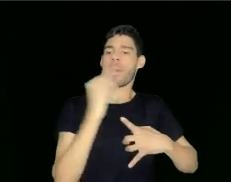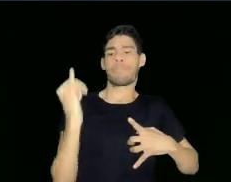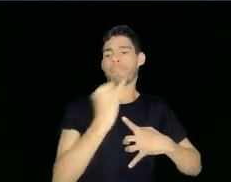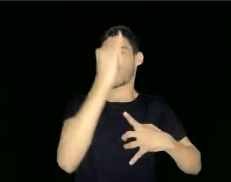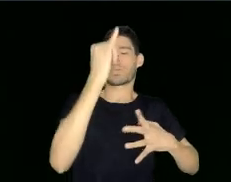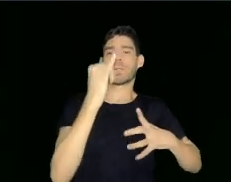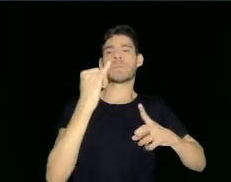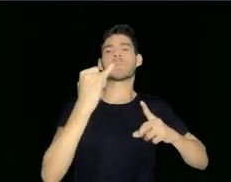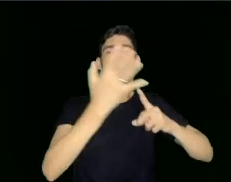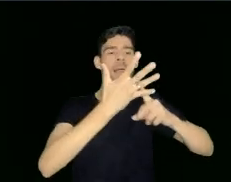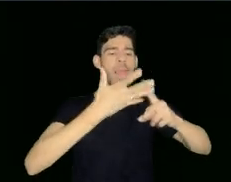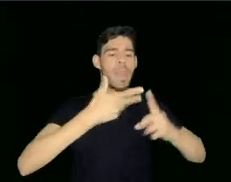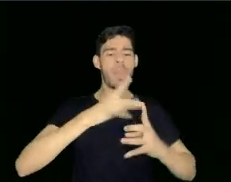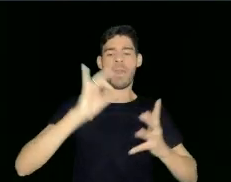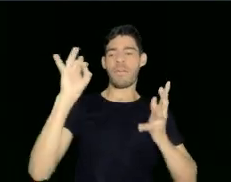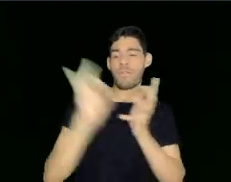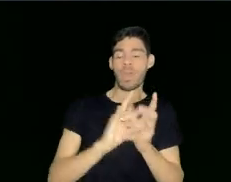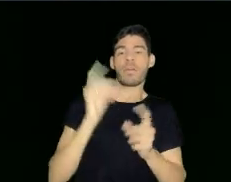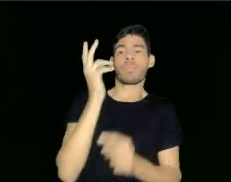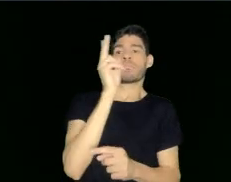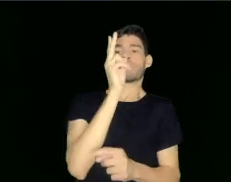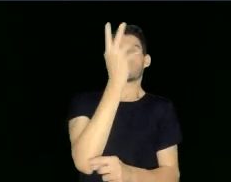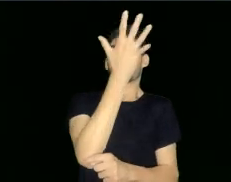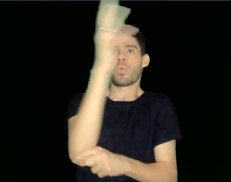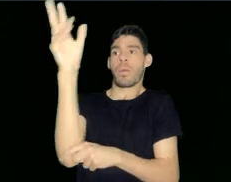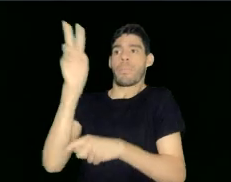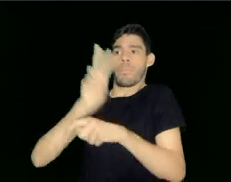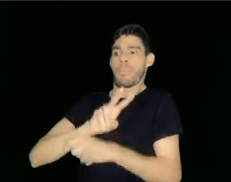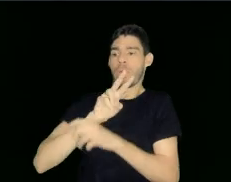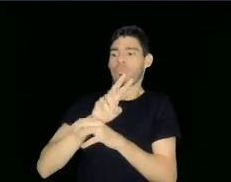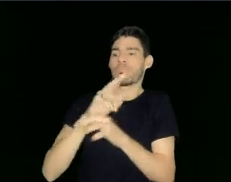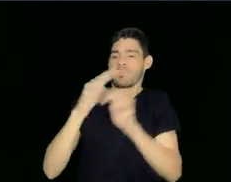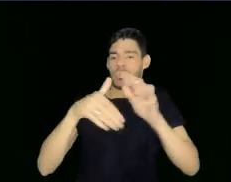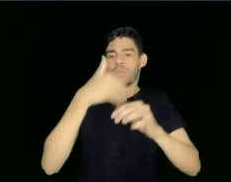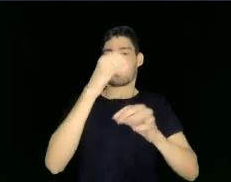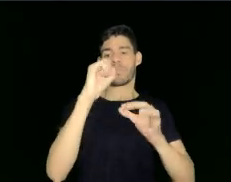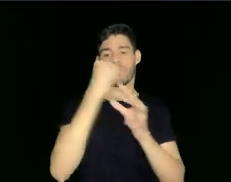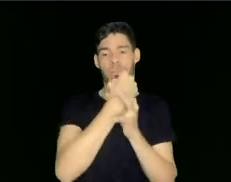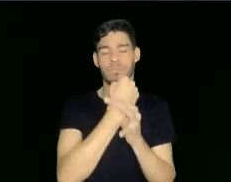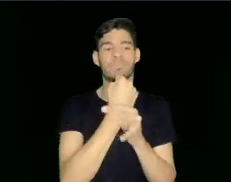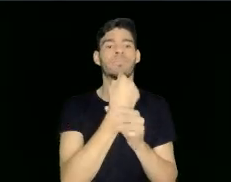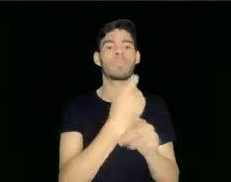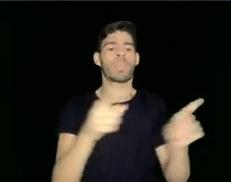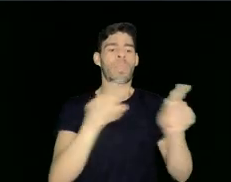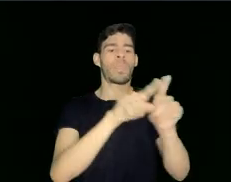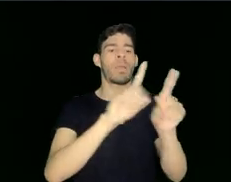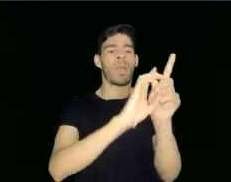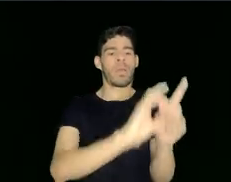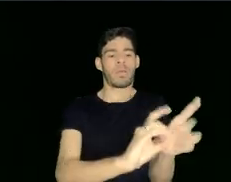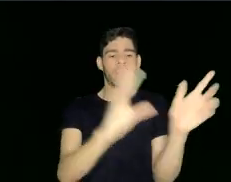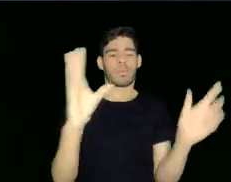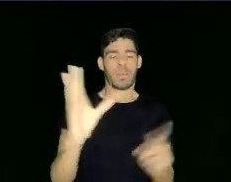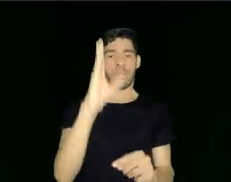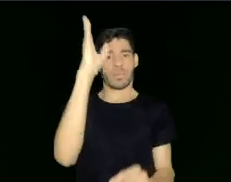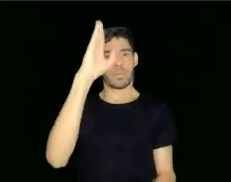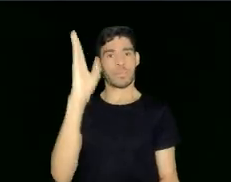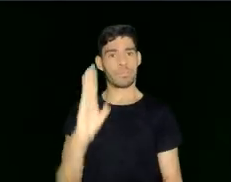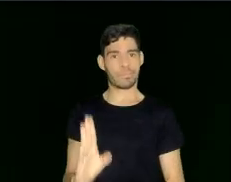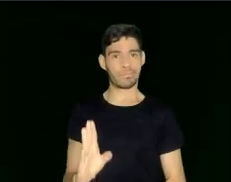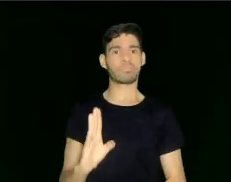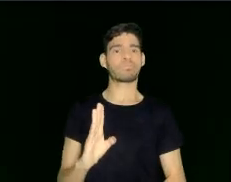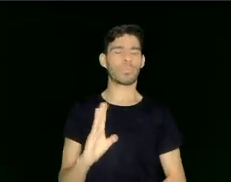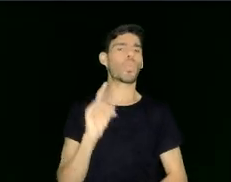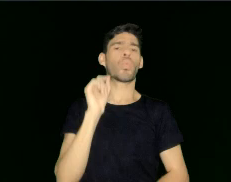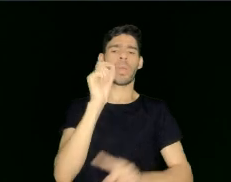as implicações desses aspectos para a efetividade da proteção do meio ambiente, do desenvolvimento sustentável e